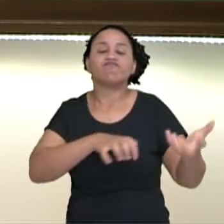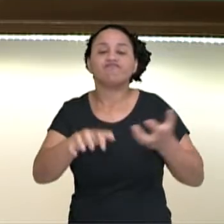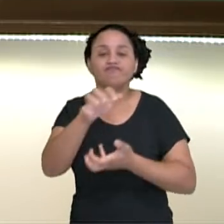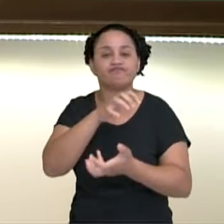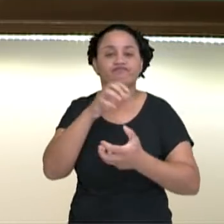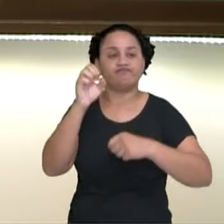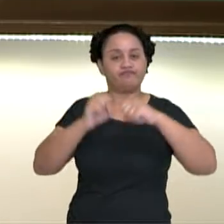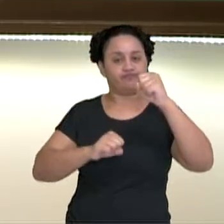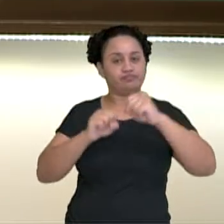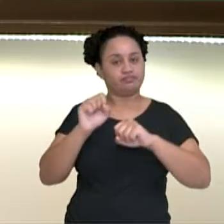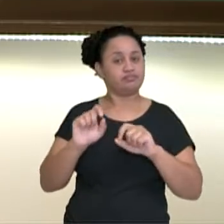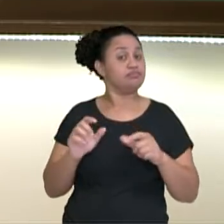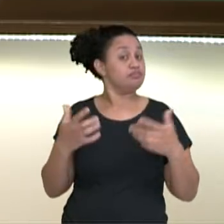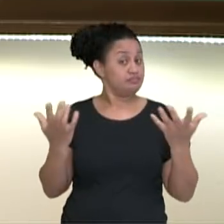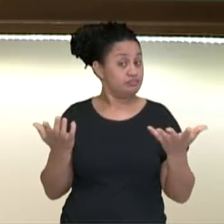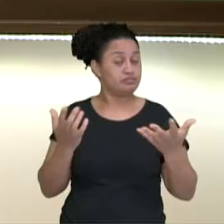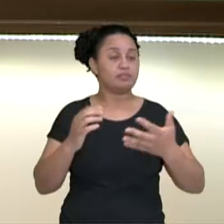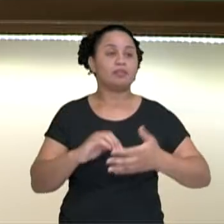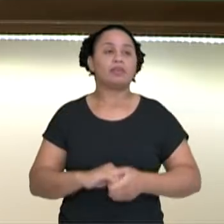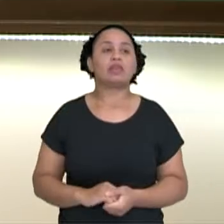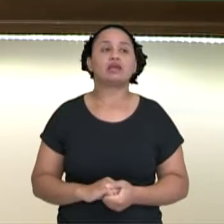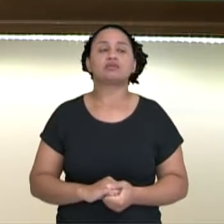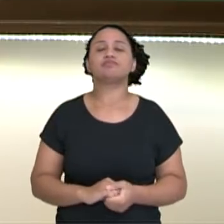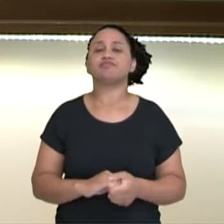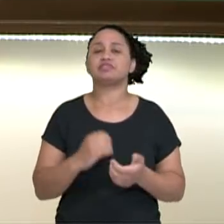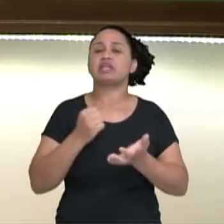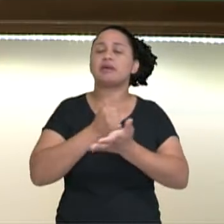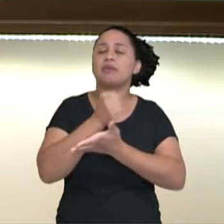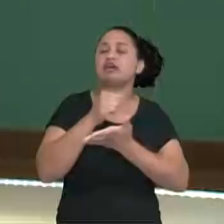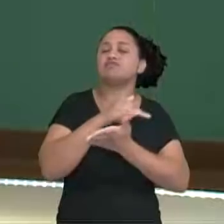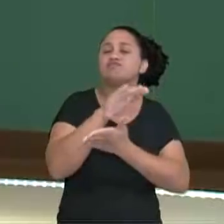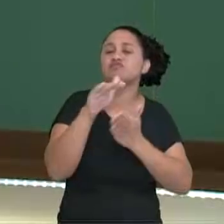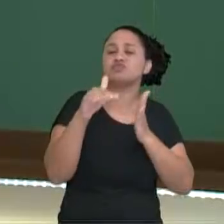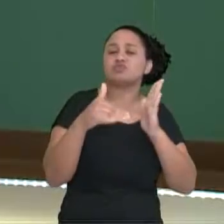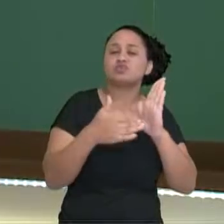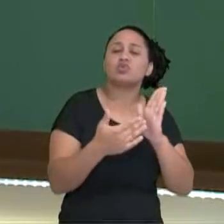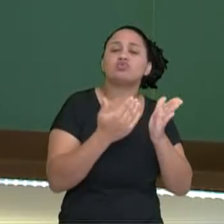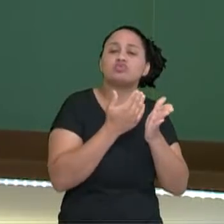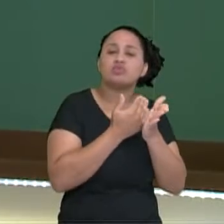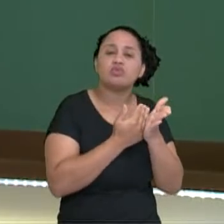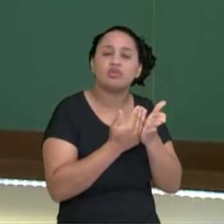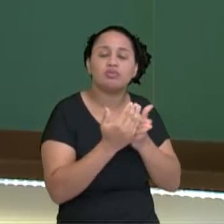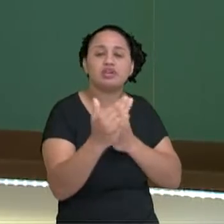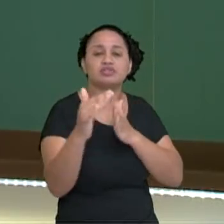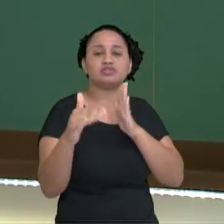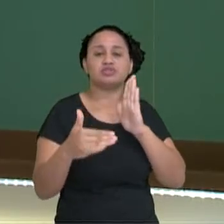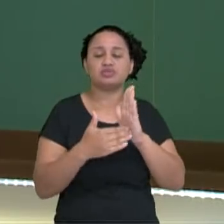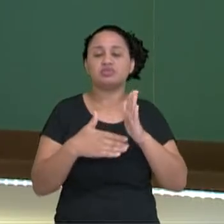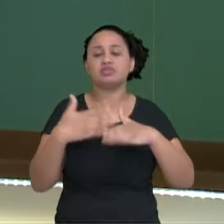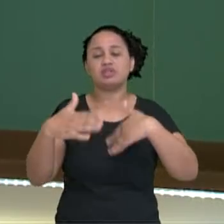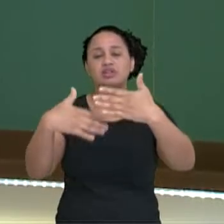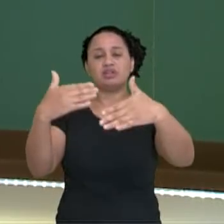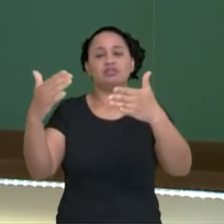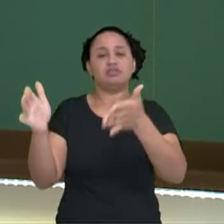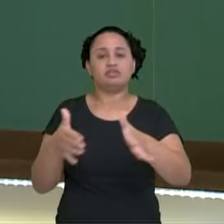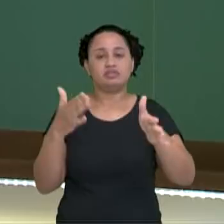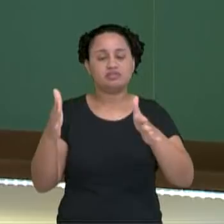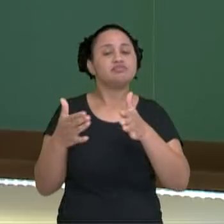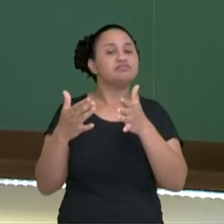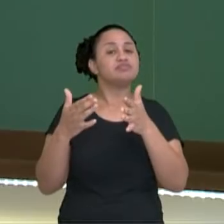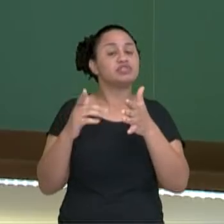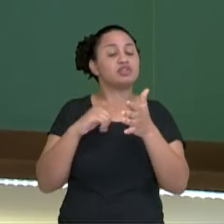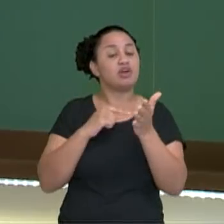industrial? Na base de todo o desenvolvimento industrial que a gente vai ver, que vai começar a surgir ali